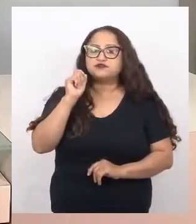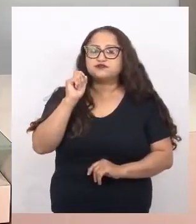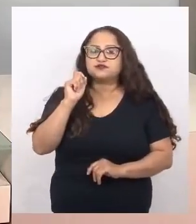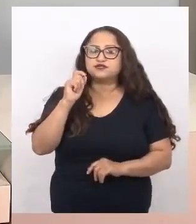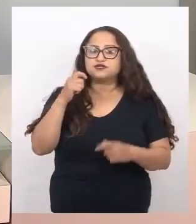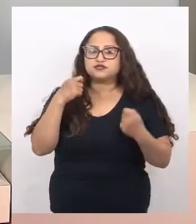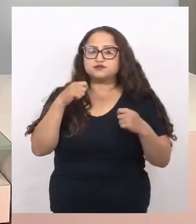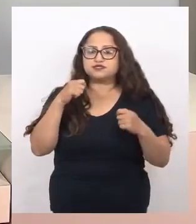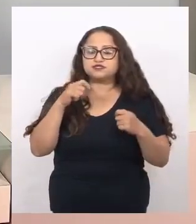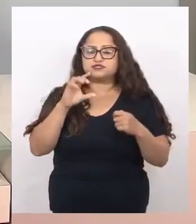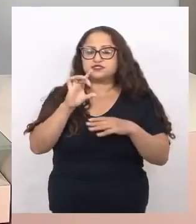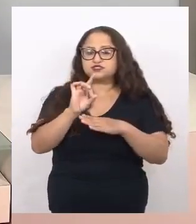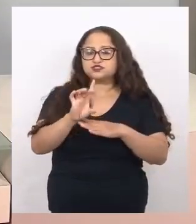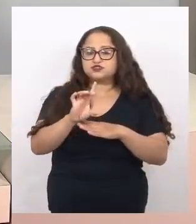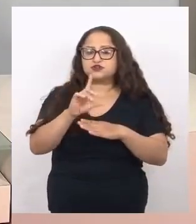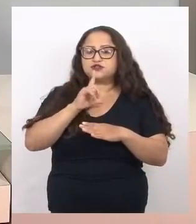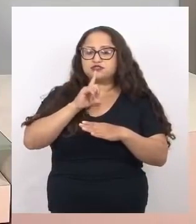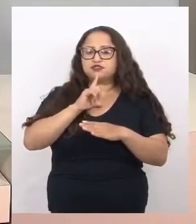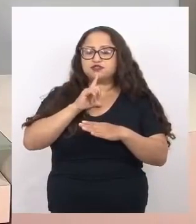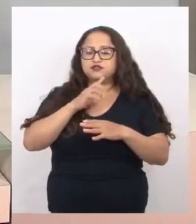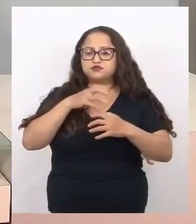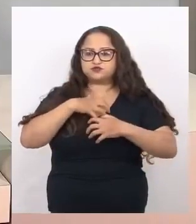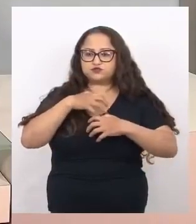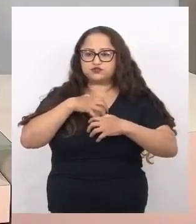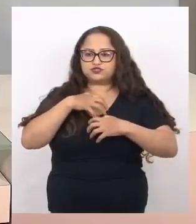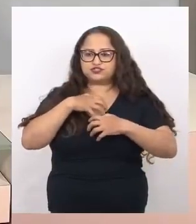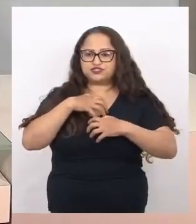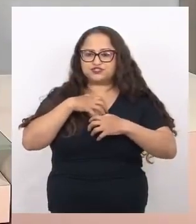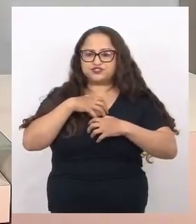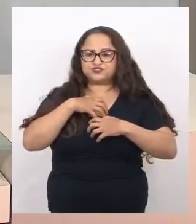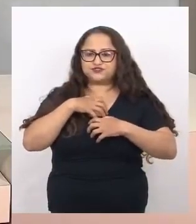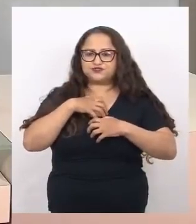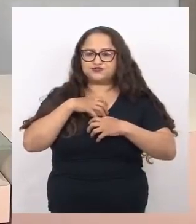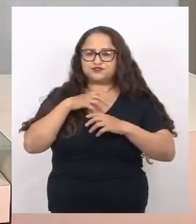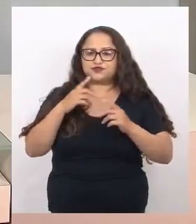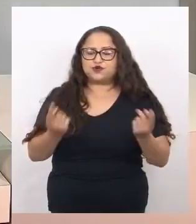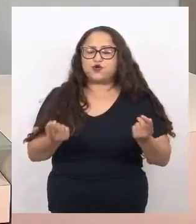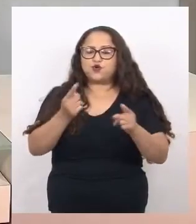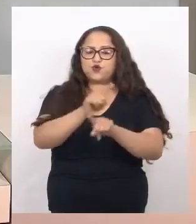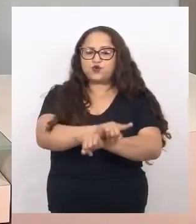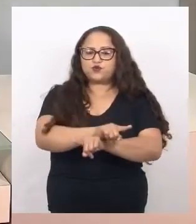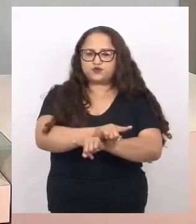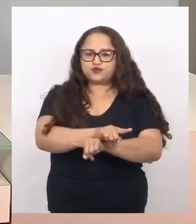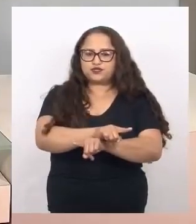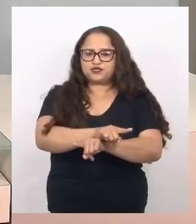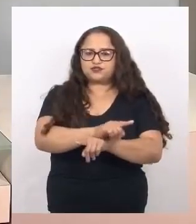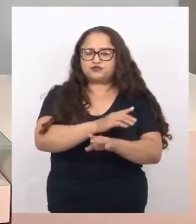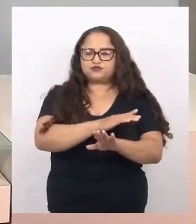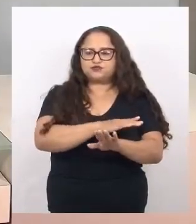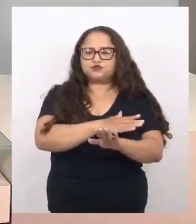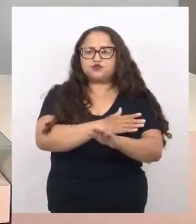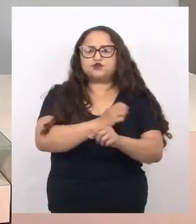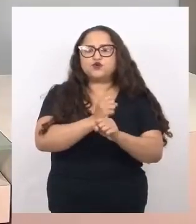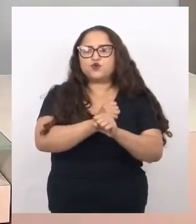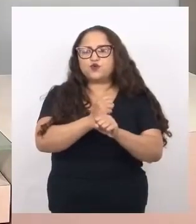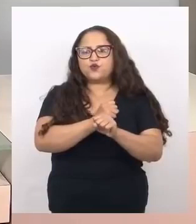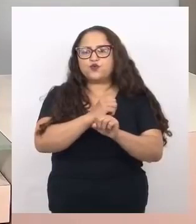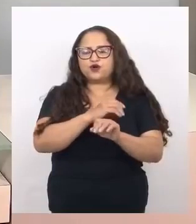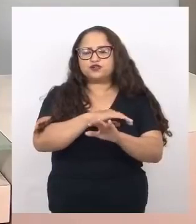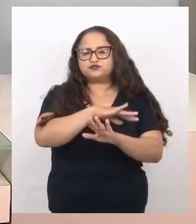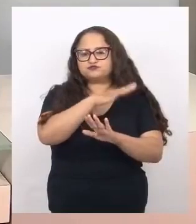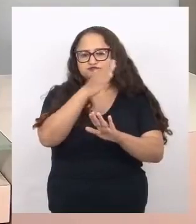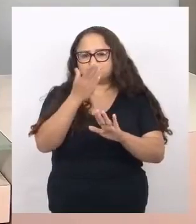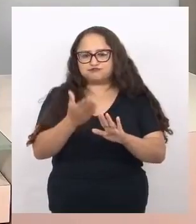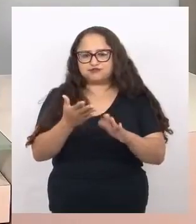ser atribuído de forma na ordem inversa, na atribuição durante o ano. Ele não vai participar da atribuição